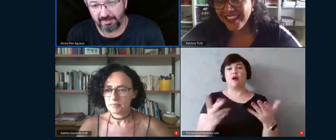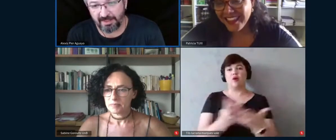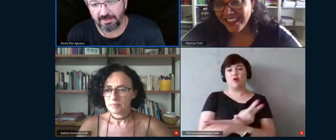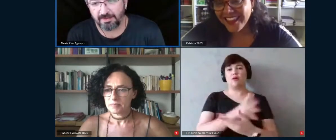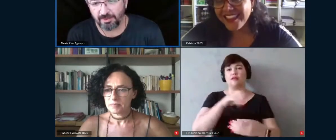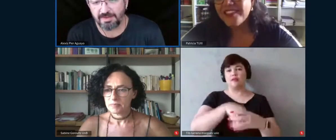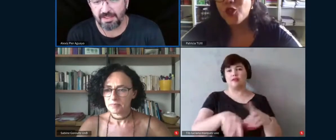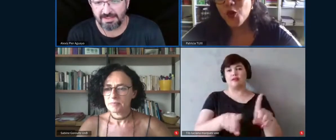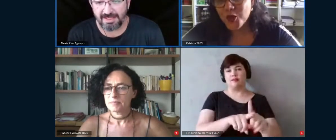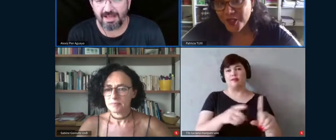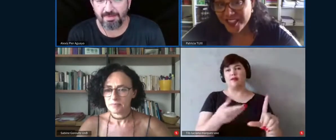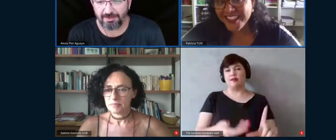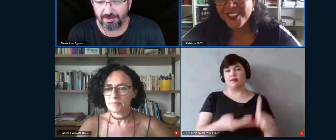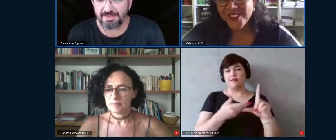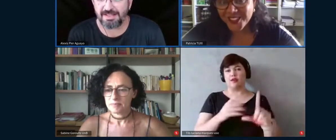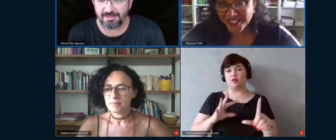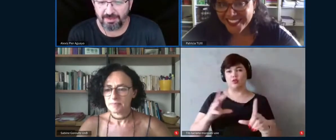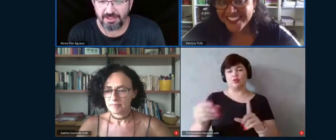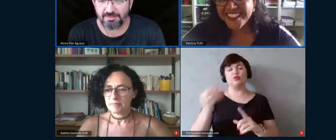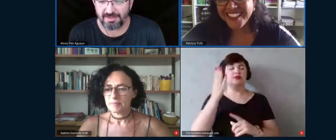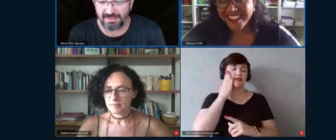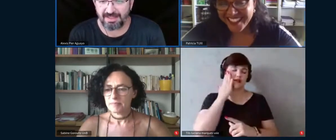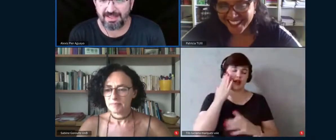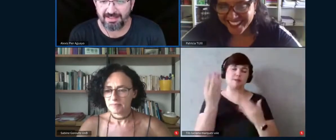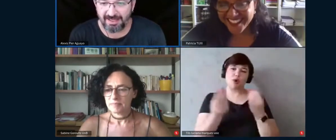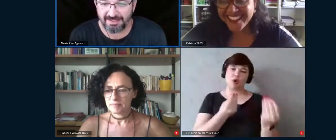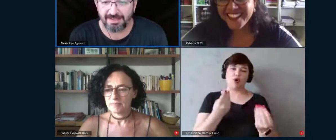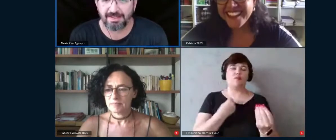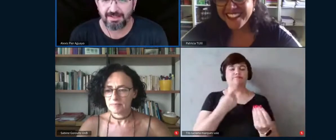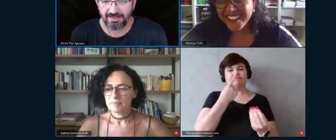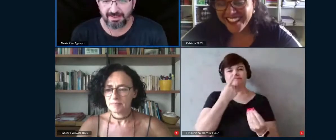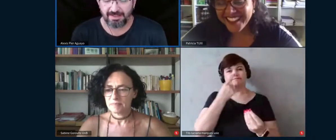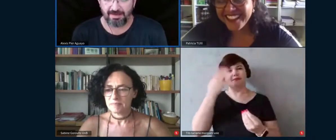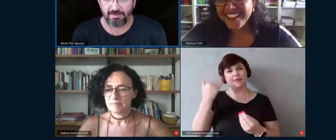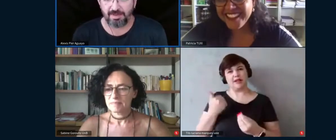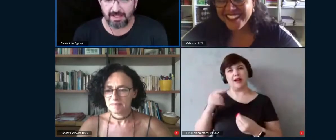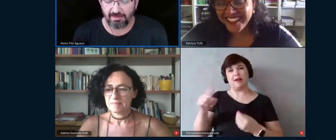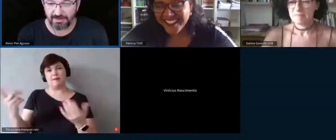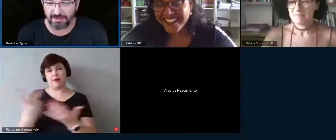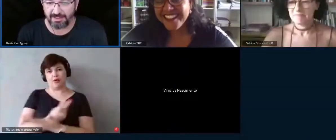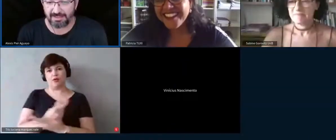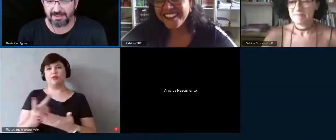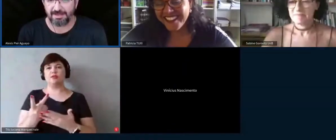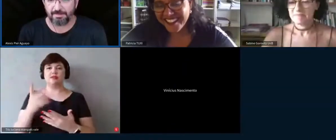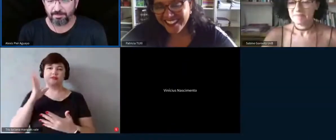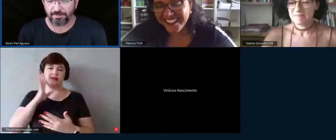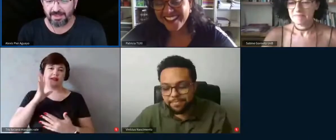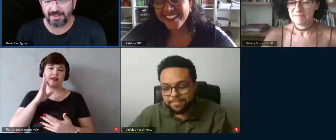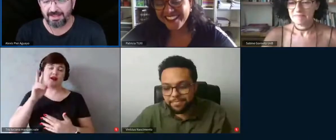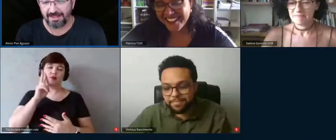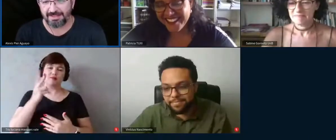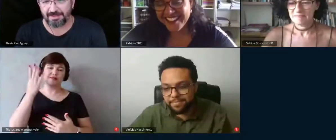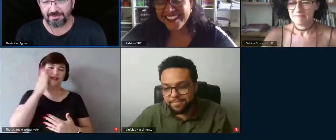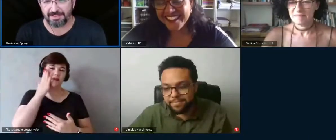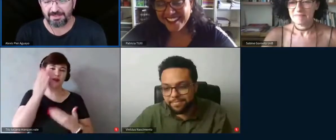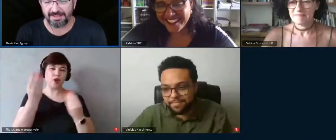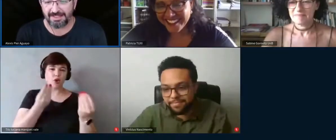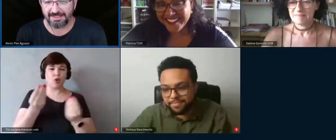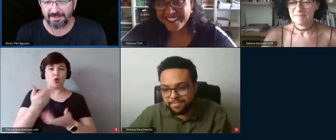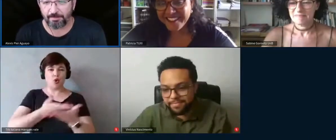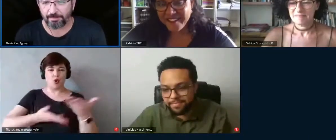pela TV Câmara. Todos eles sabem, todos eles são íntimos dessa realidade. É muito legal a gente ter